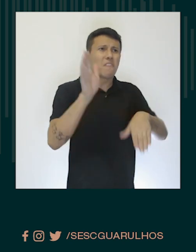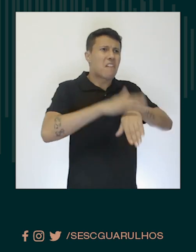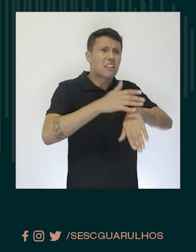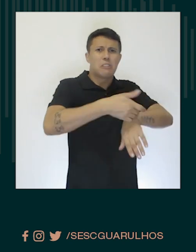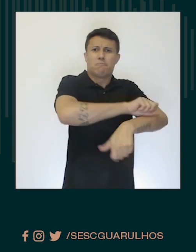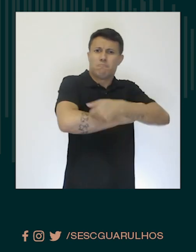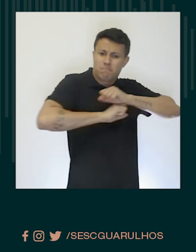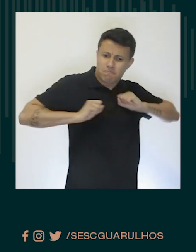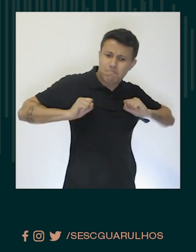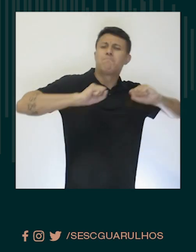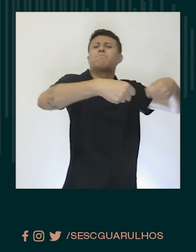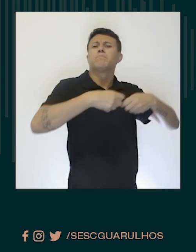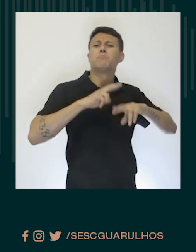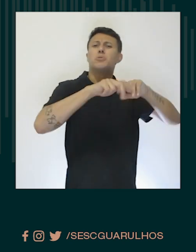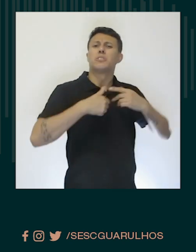Porque